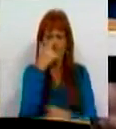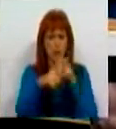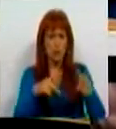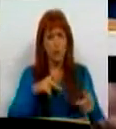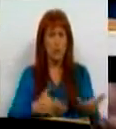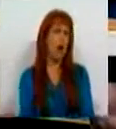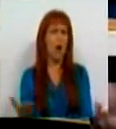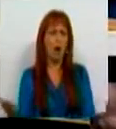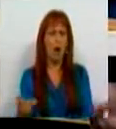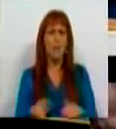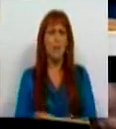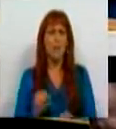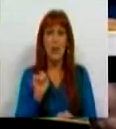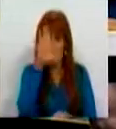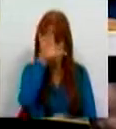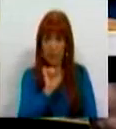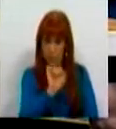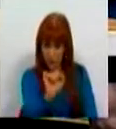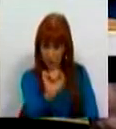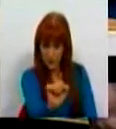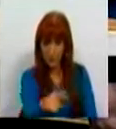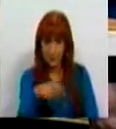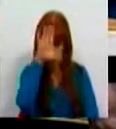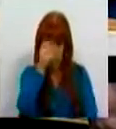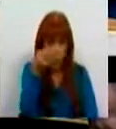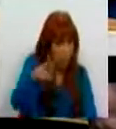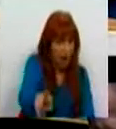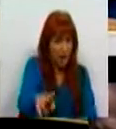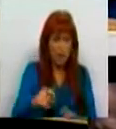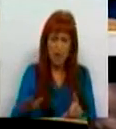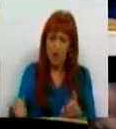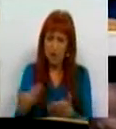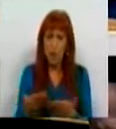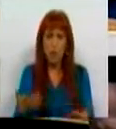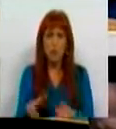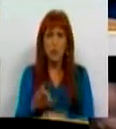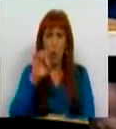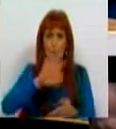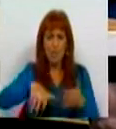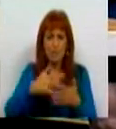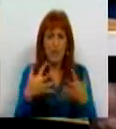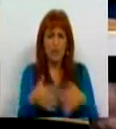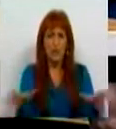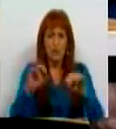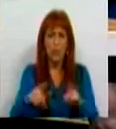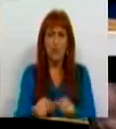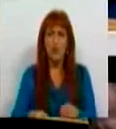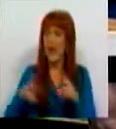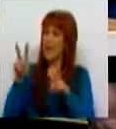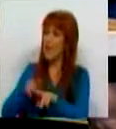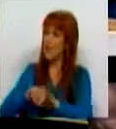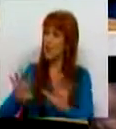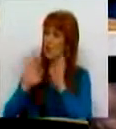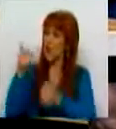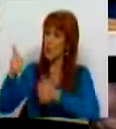contribuintes portugueses. O vosso Governo, o Governo anterior, apresentou 8 planos de reestruturação à Direção-Geral